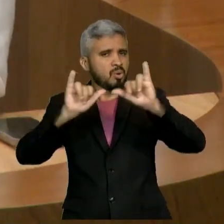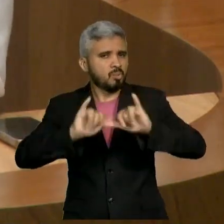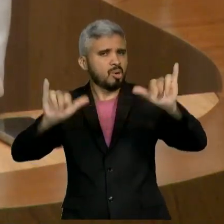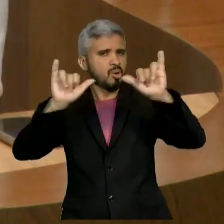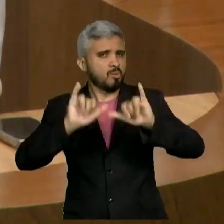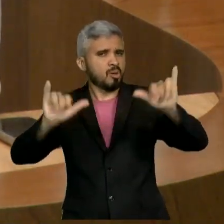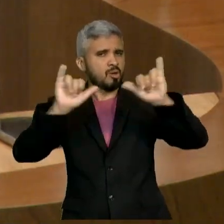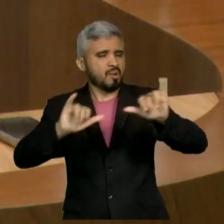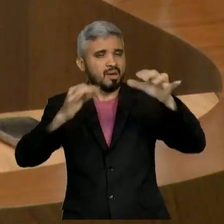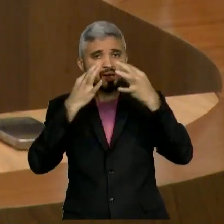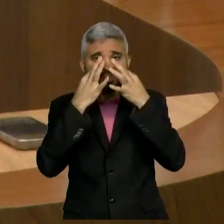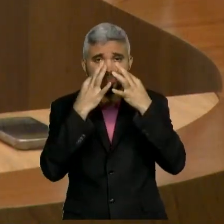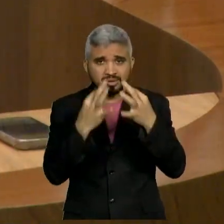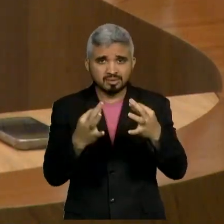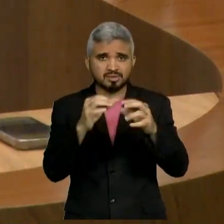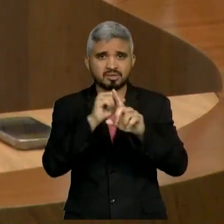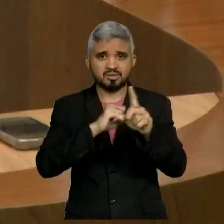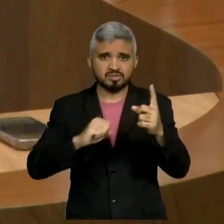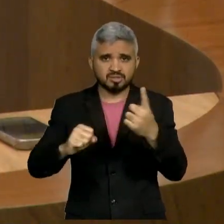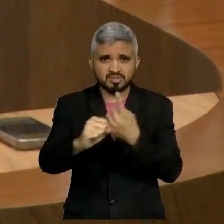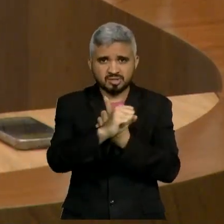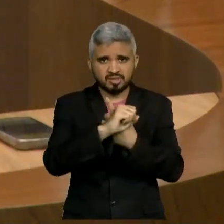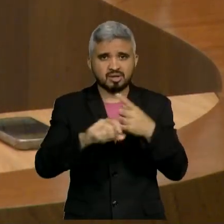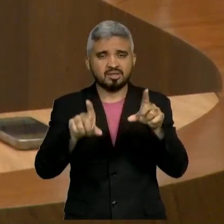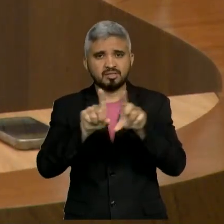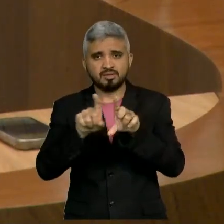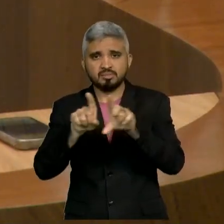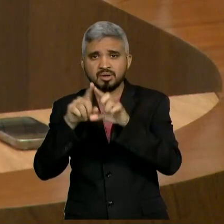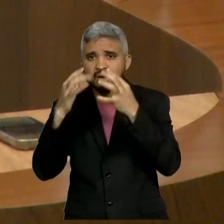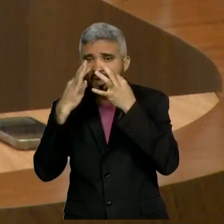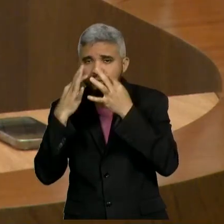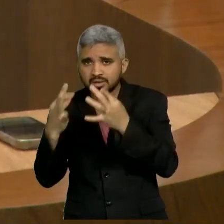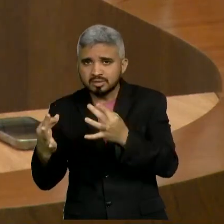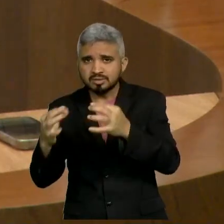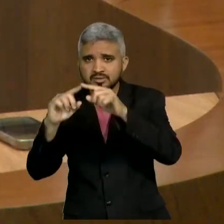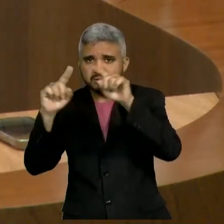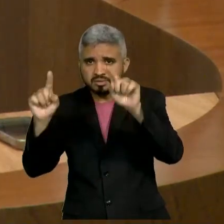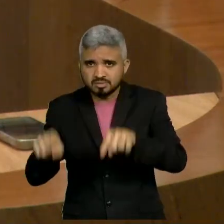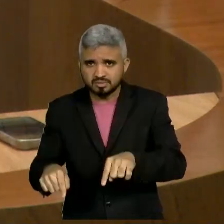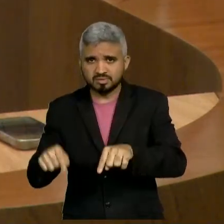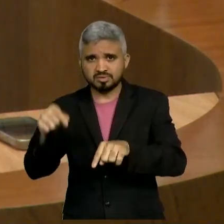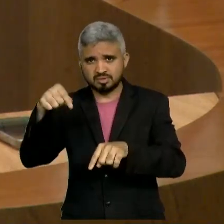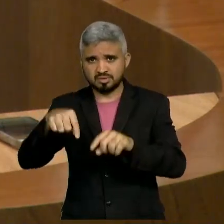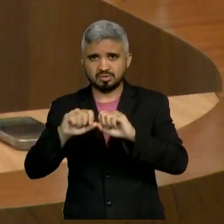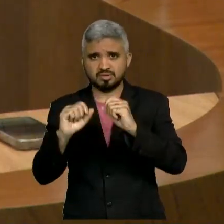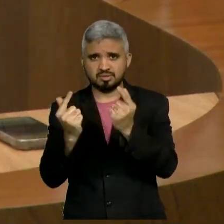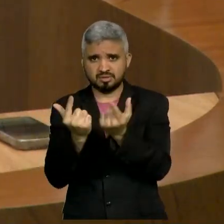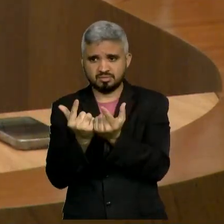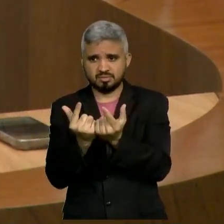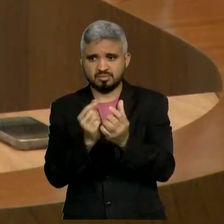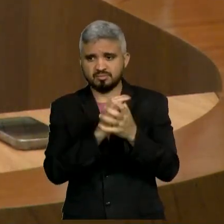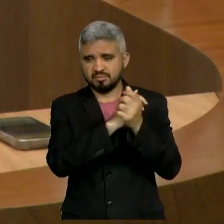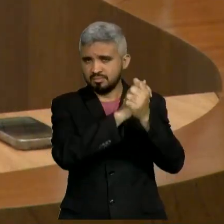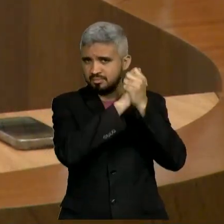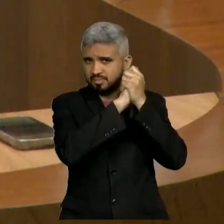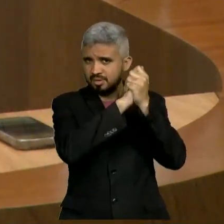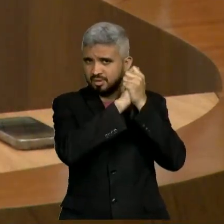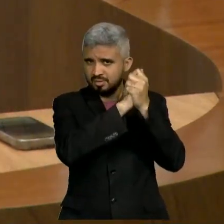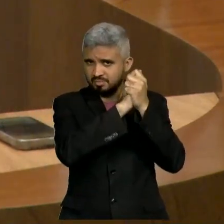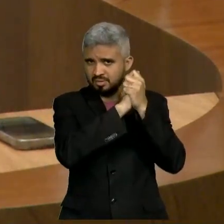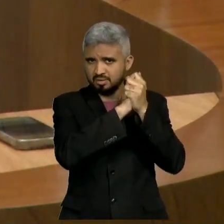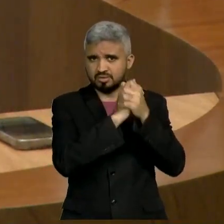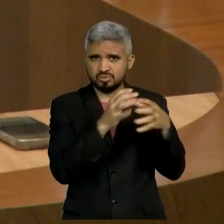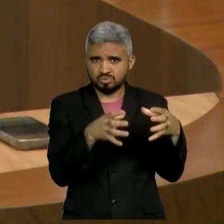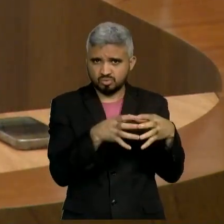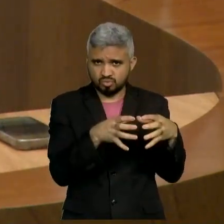dos servidores da casa, para esse tema que é tão importante para a saúde das mulheres. Está de parabéns toda a equipe, eu sei que